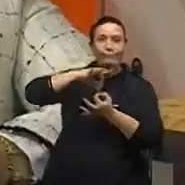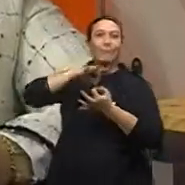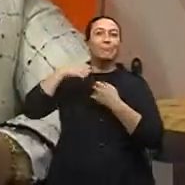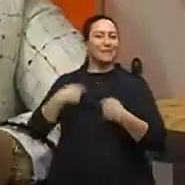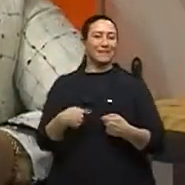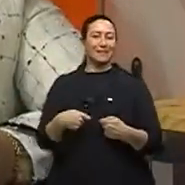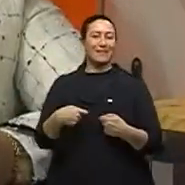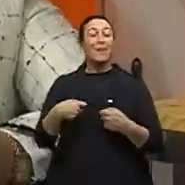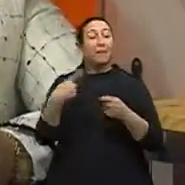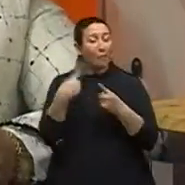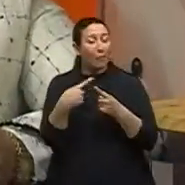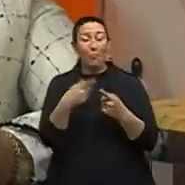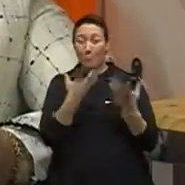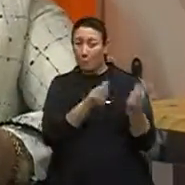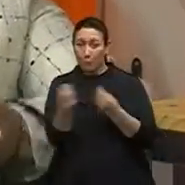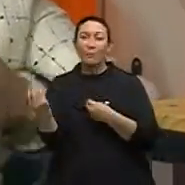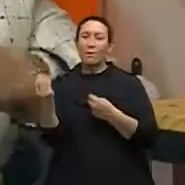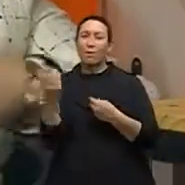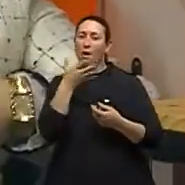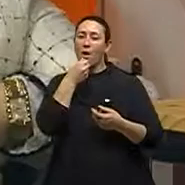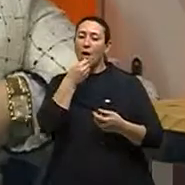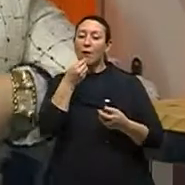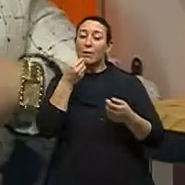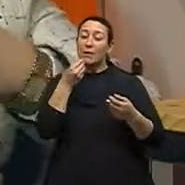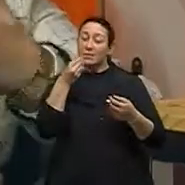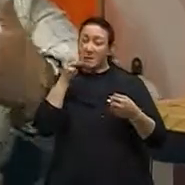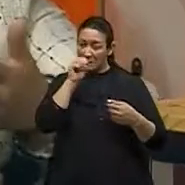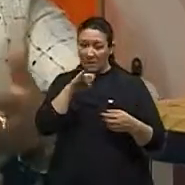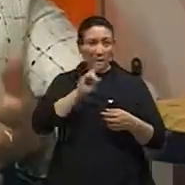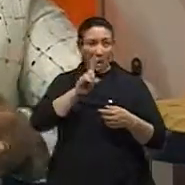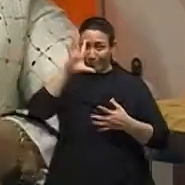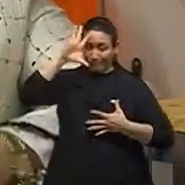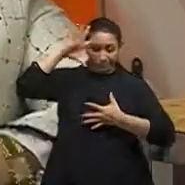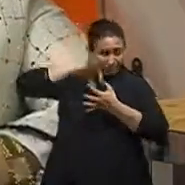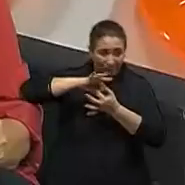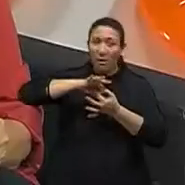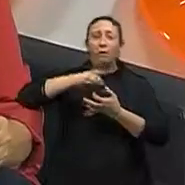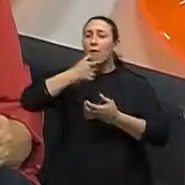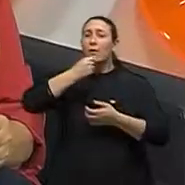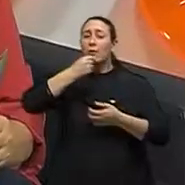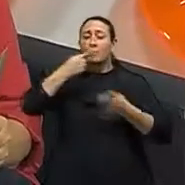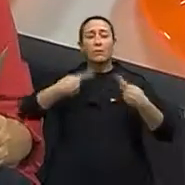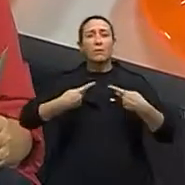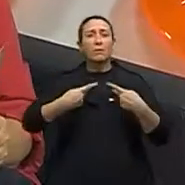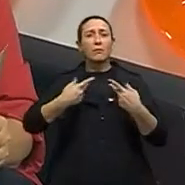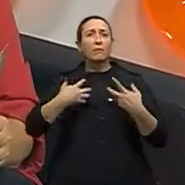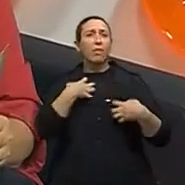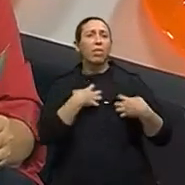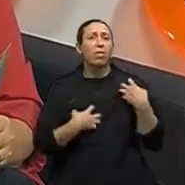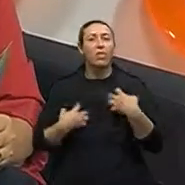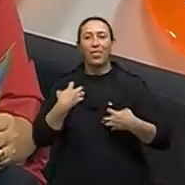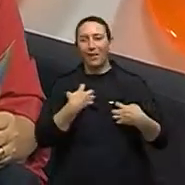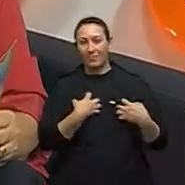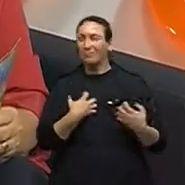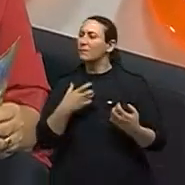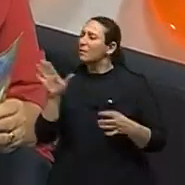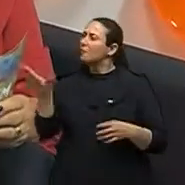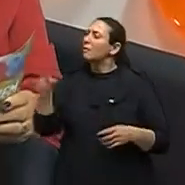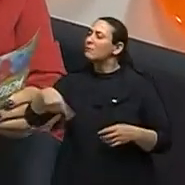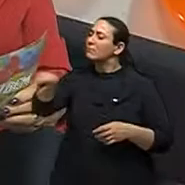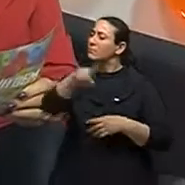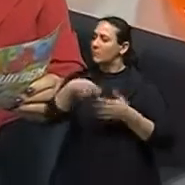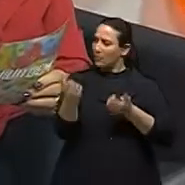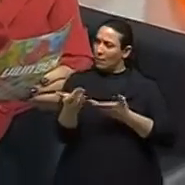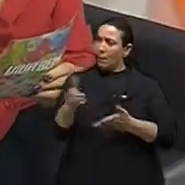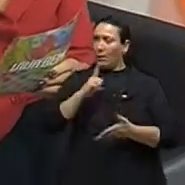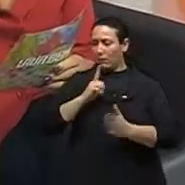responsável com o que acontece consigo coma Felicidade com o seu coração essa geração que hoje está na fase do envelhecimento